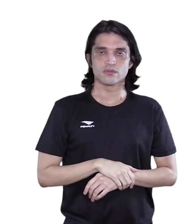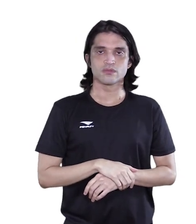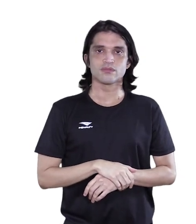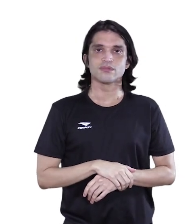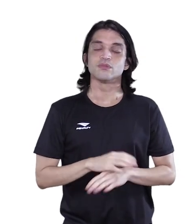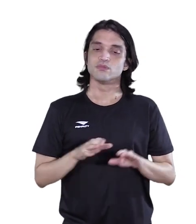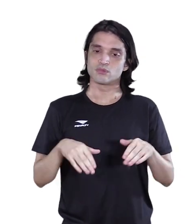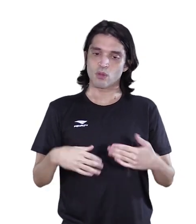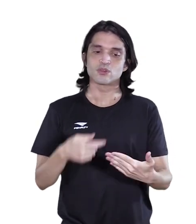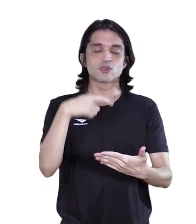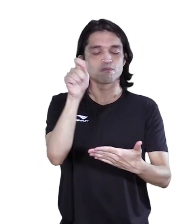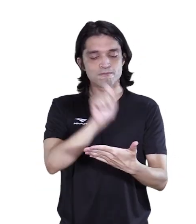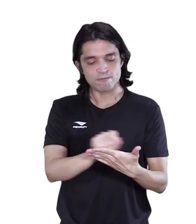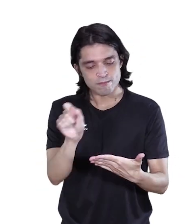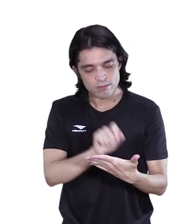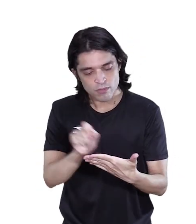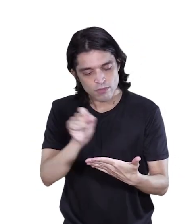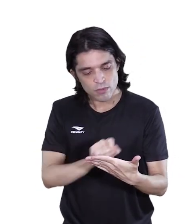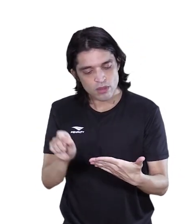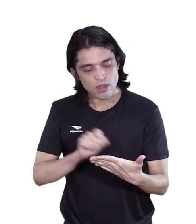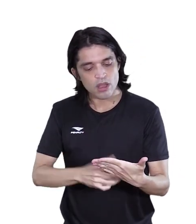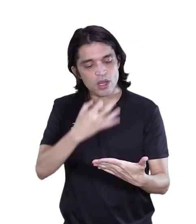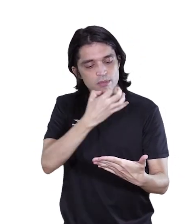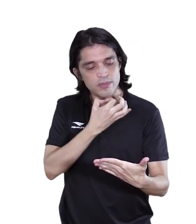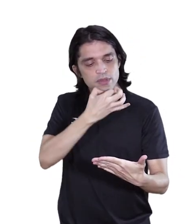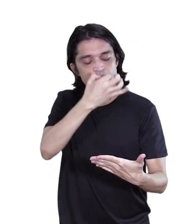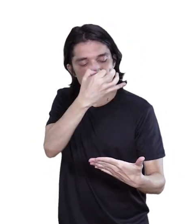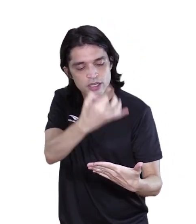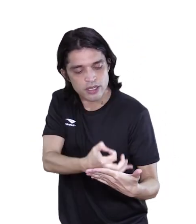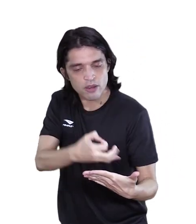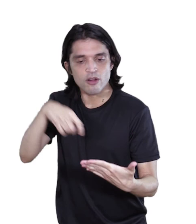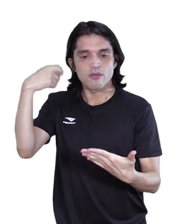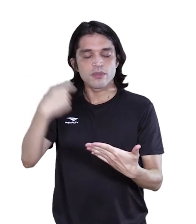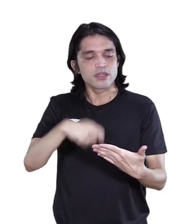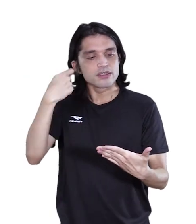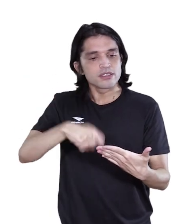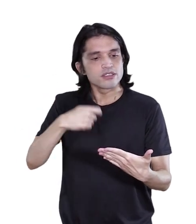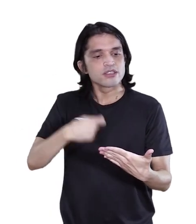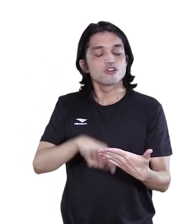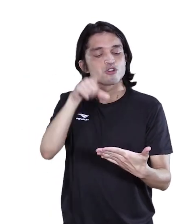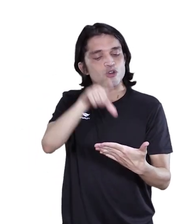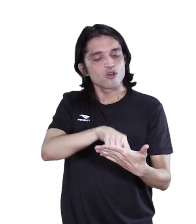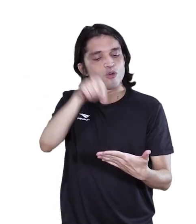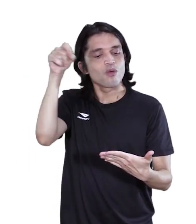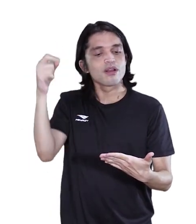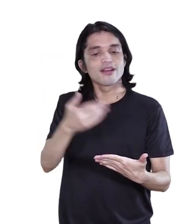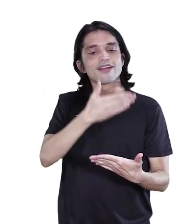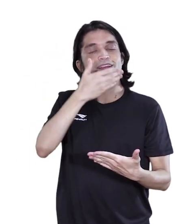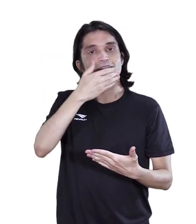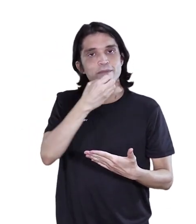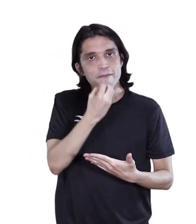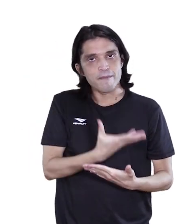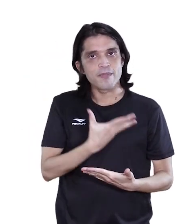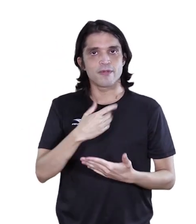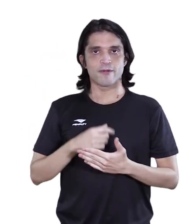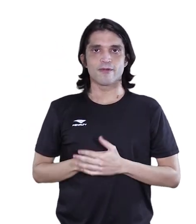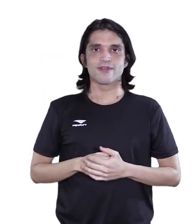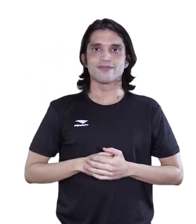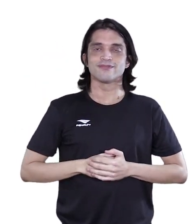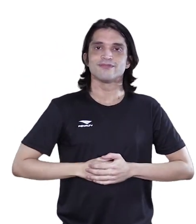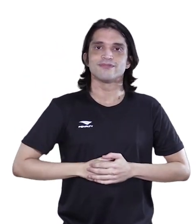em selecionar bons argumentos ou, do contrário, fracassará no seu objetivo. Então, queridos,